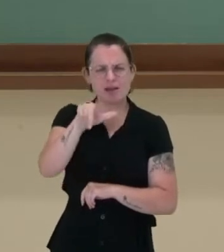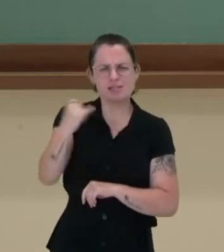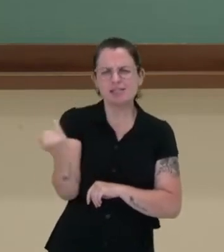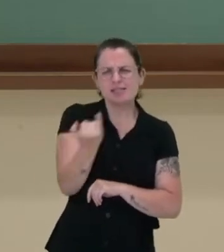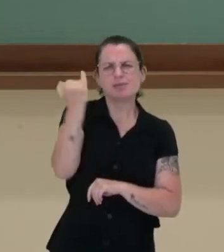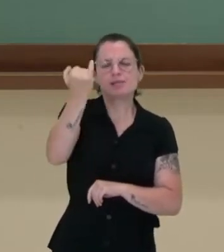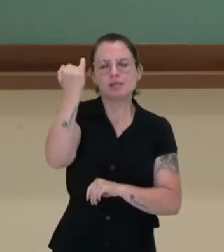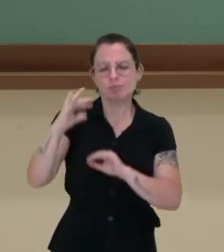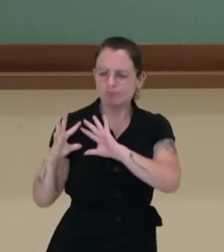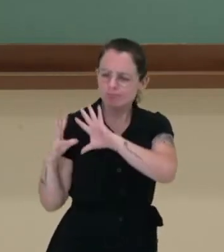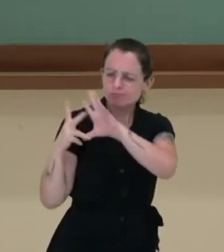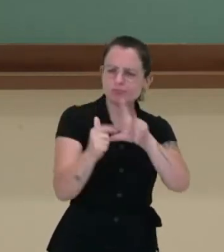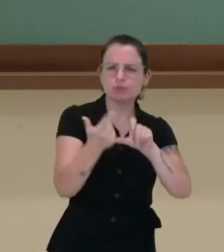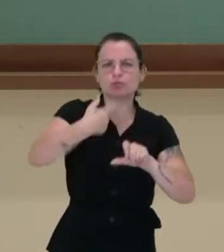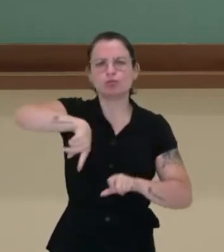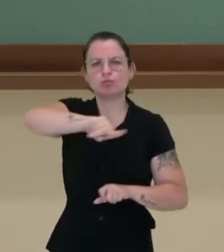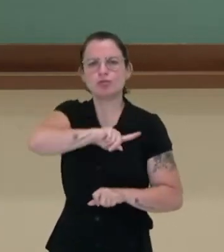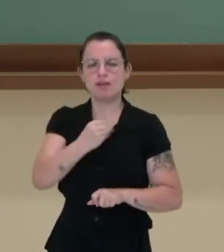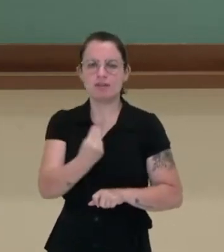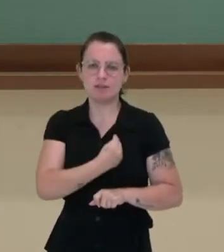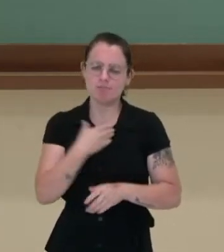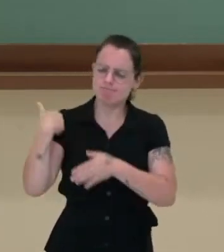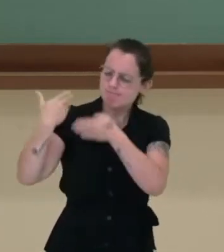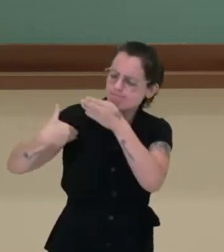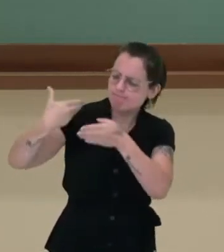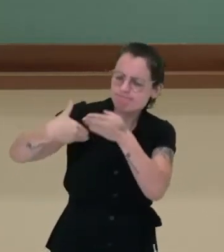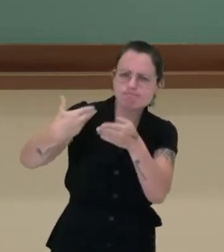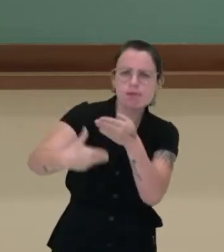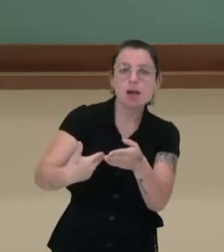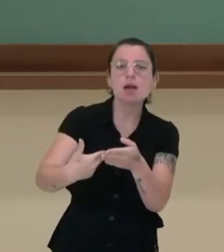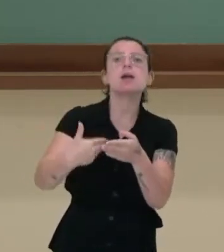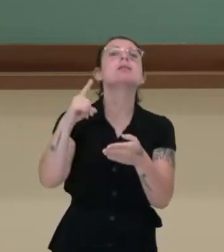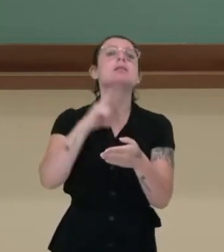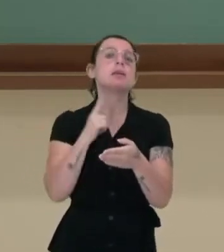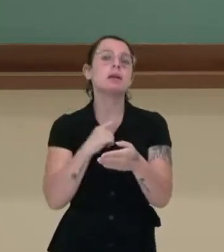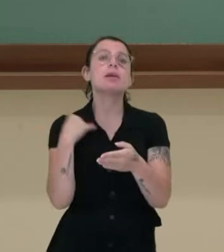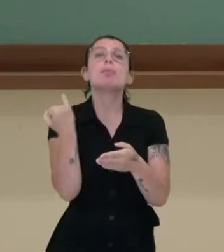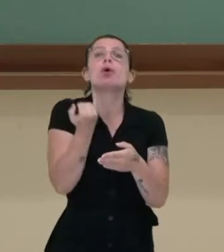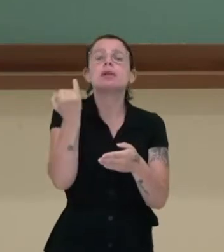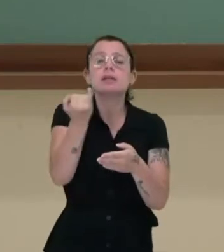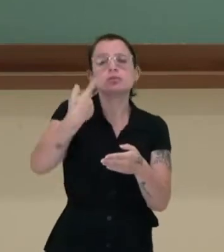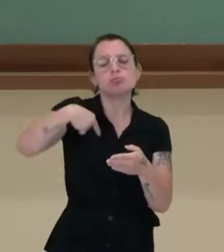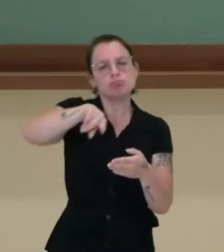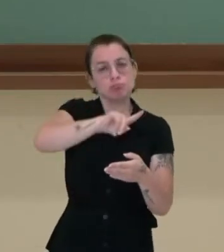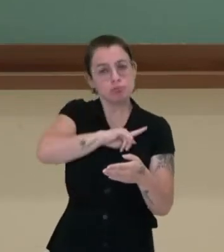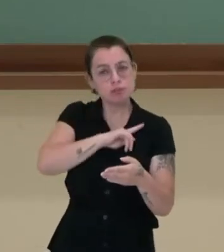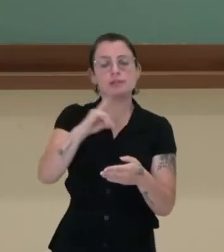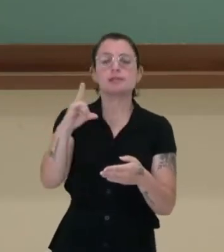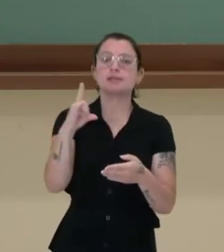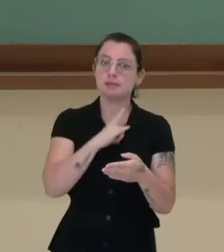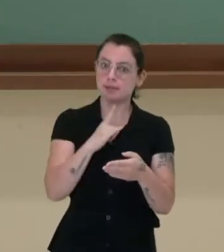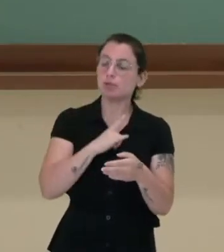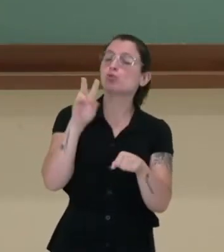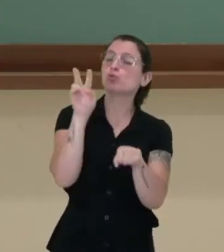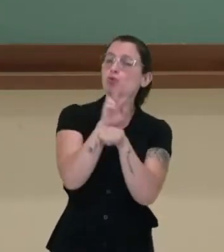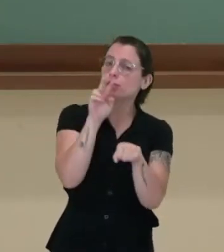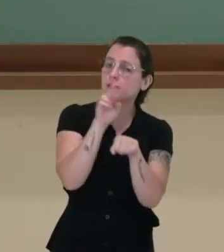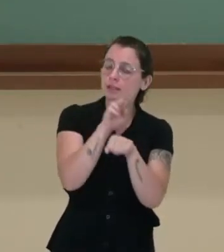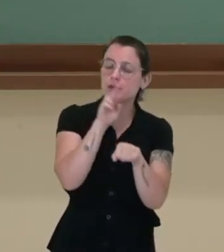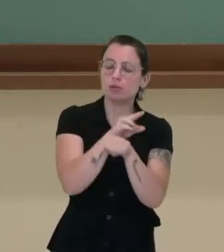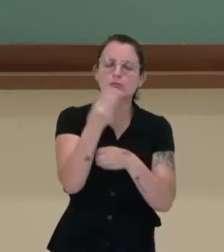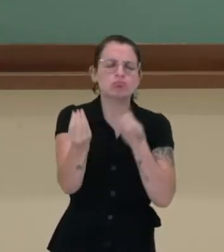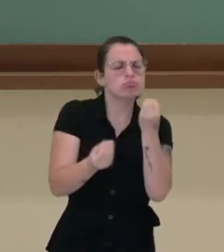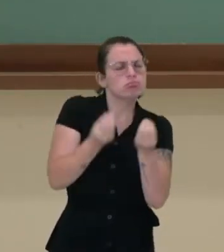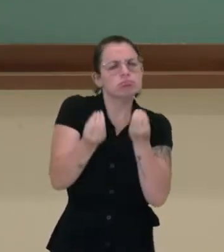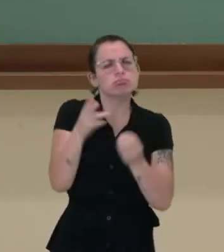para toda a nossa vida e toda a nossa sobrevivência, é muito importante também nós termos o cuidado de